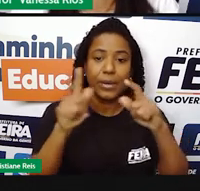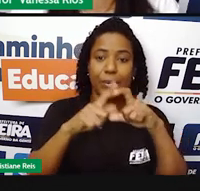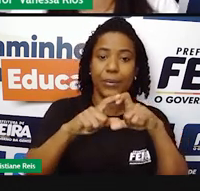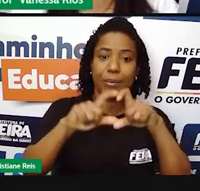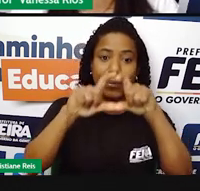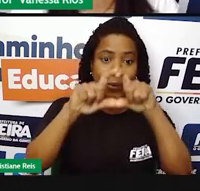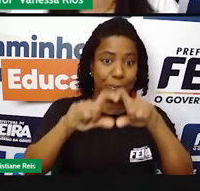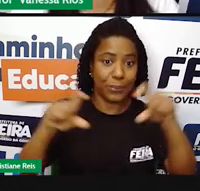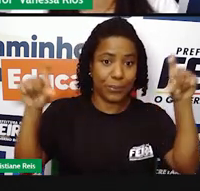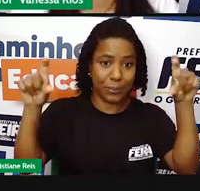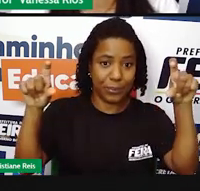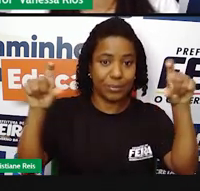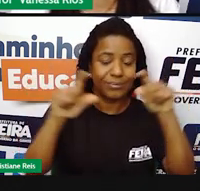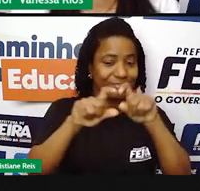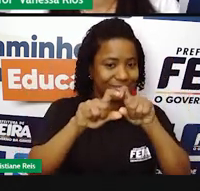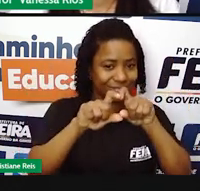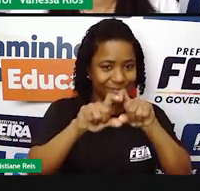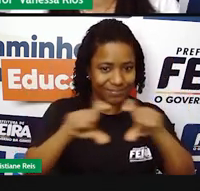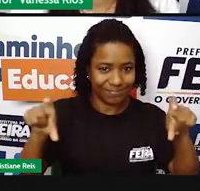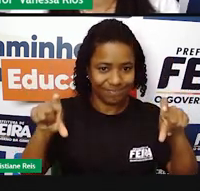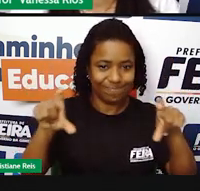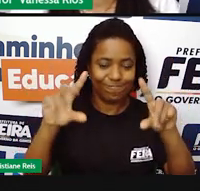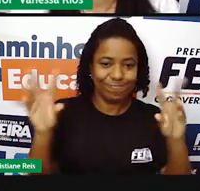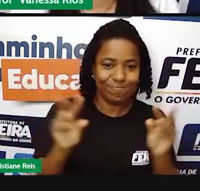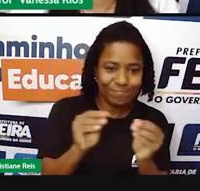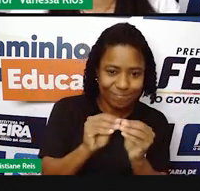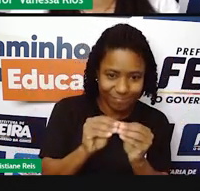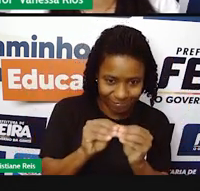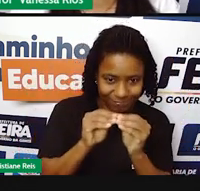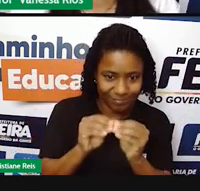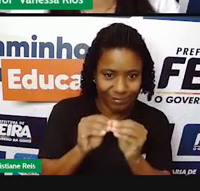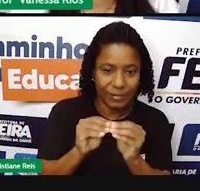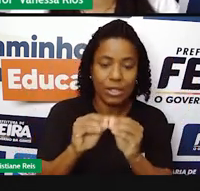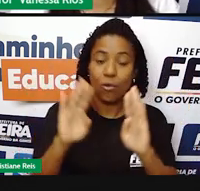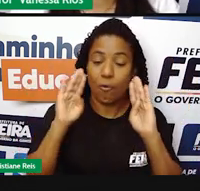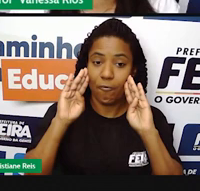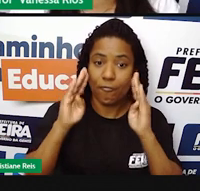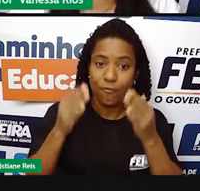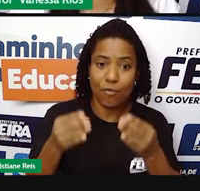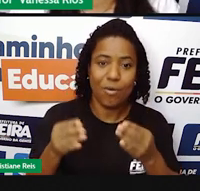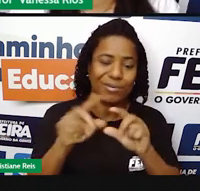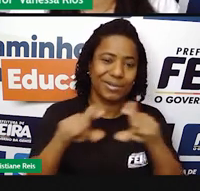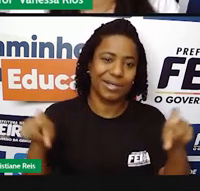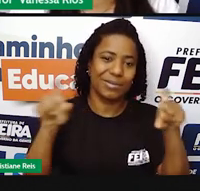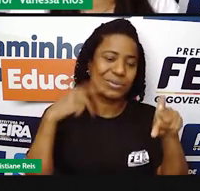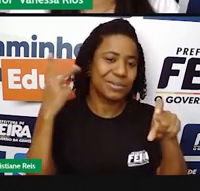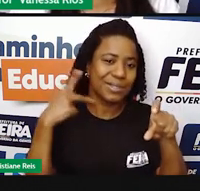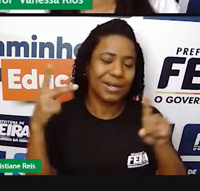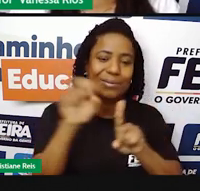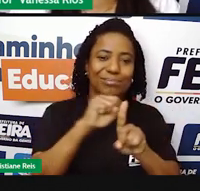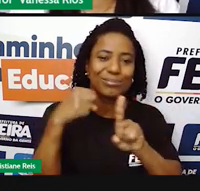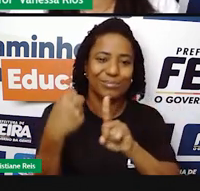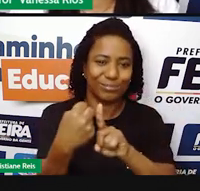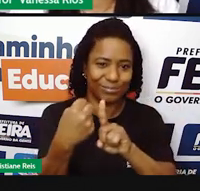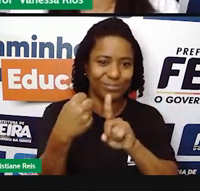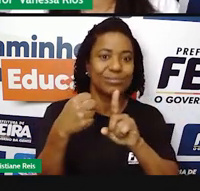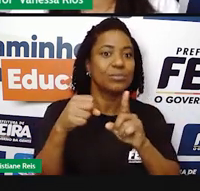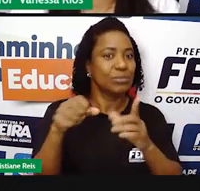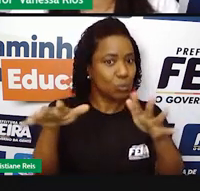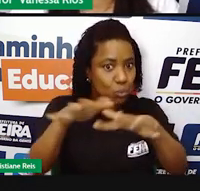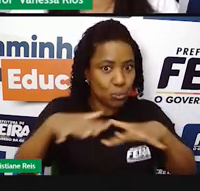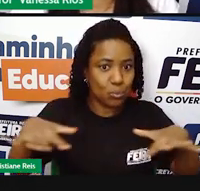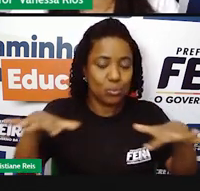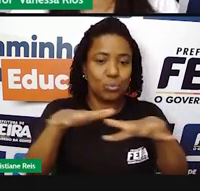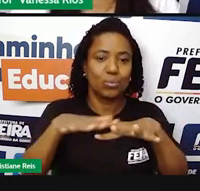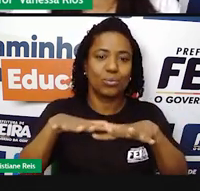chamar a atenção, né, do leitor. Foco em temas sociais, políticos, econômicos. Principalmente por